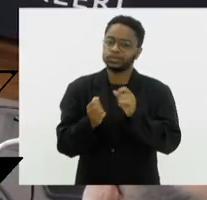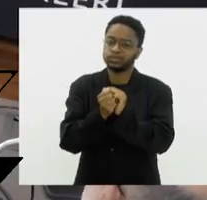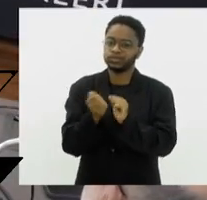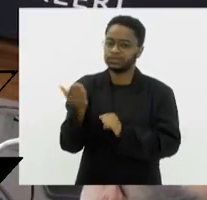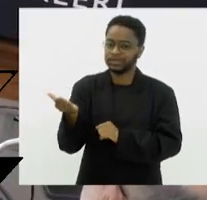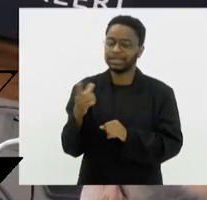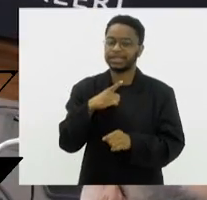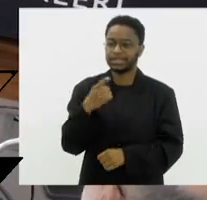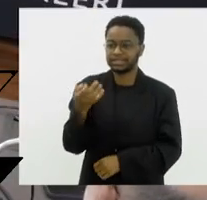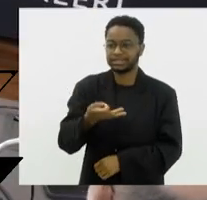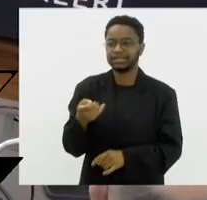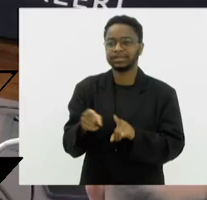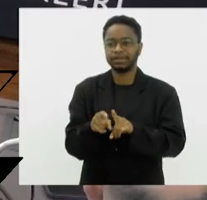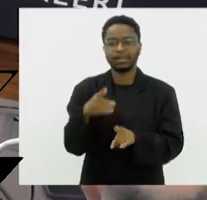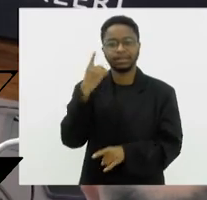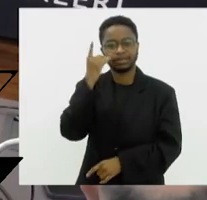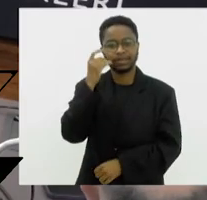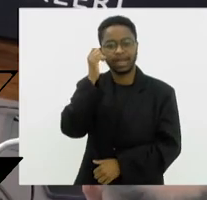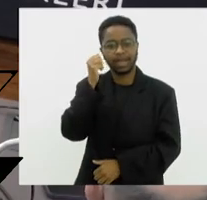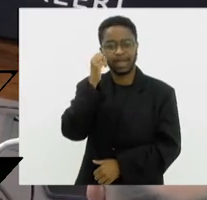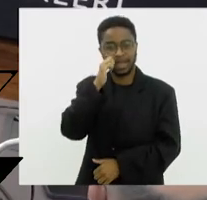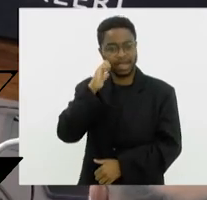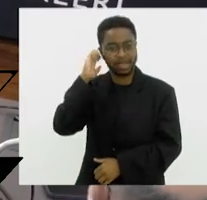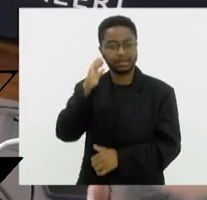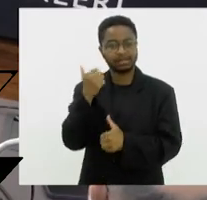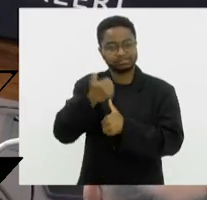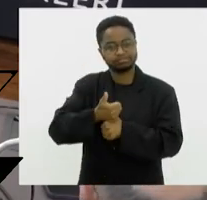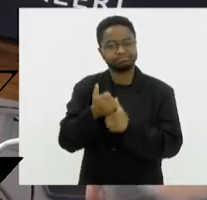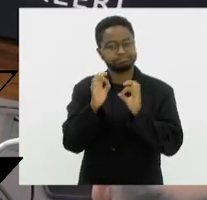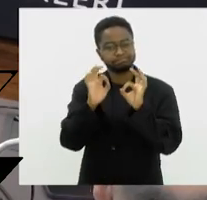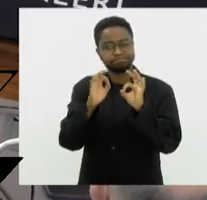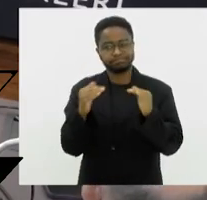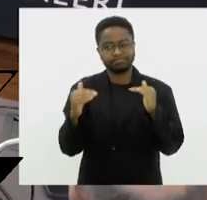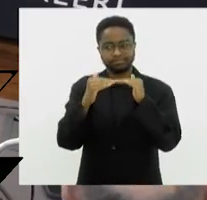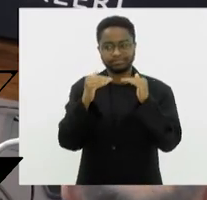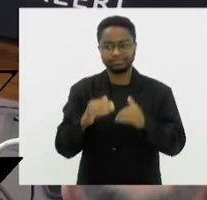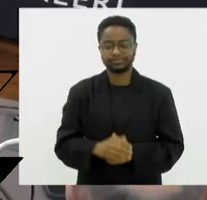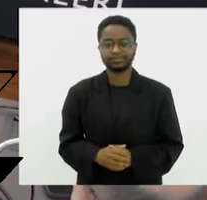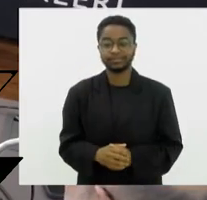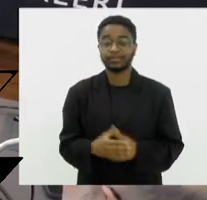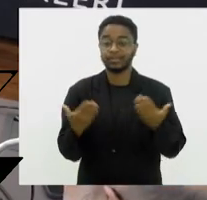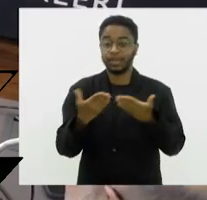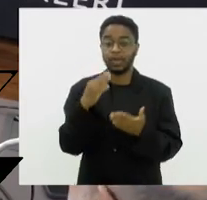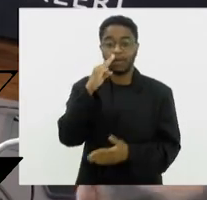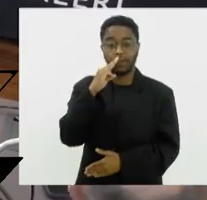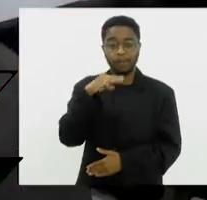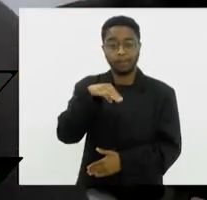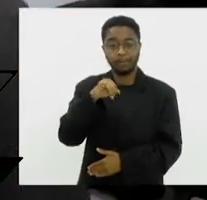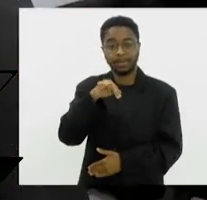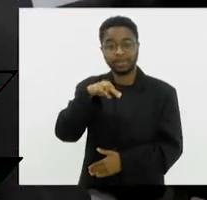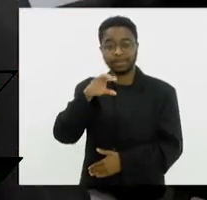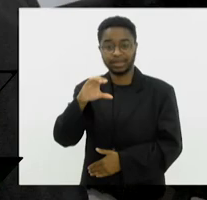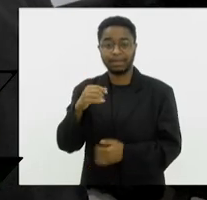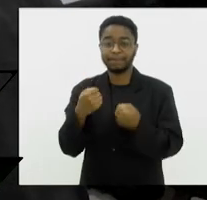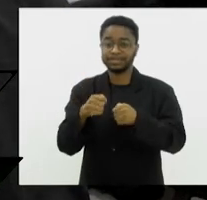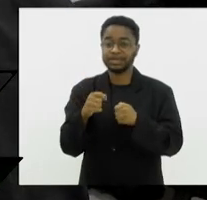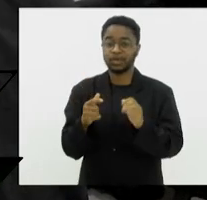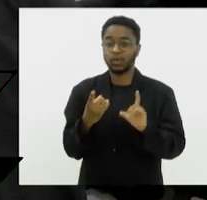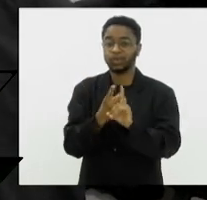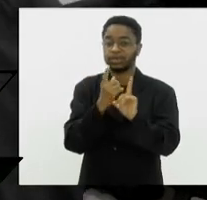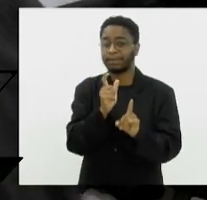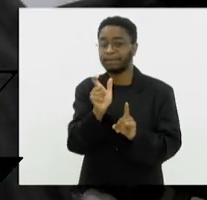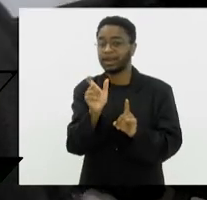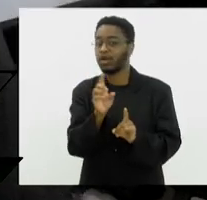que a deputada Élica vai substituir a altura. Volte sempre. Agora o Mink tem que encontrar outro adjetivo, né?